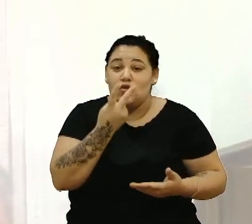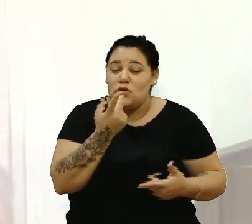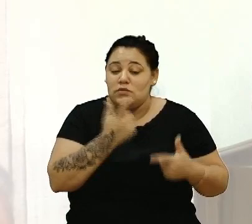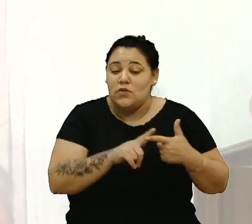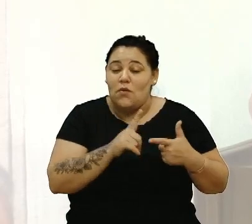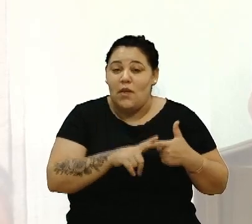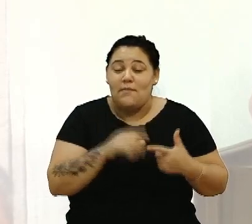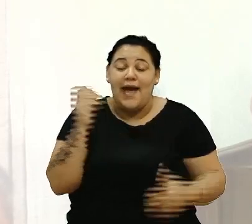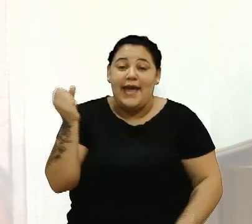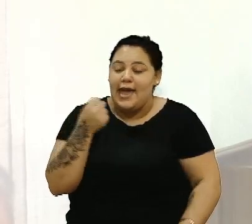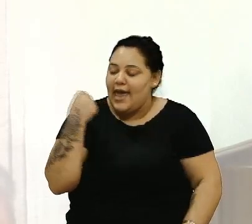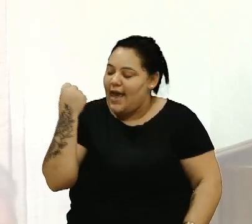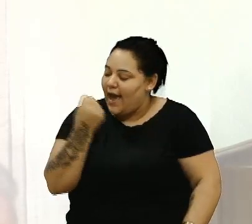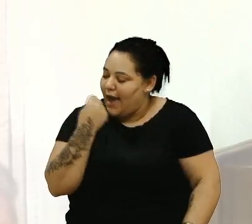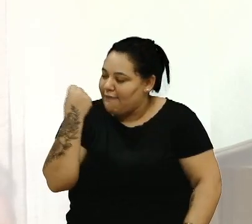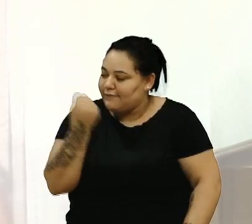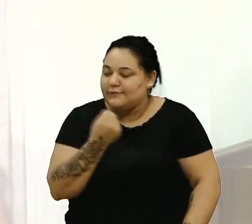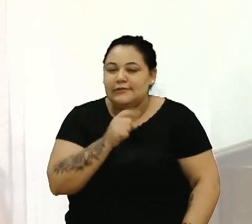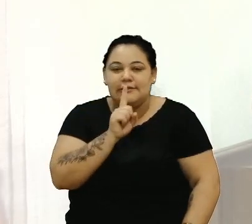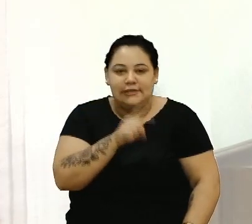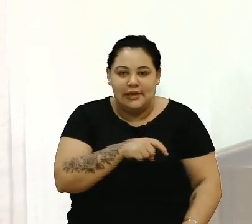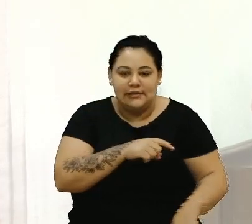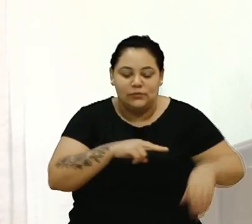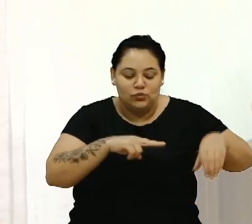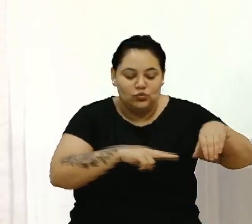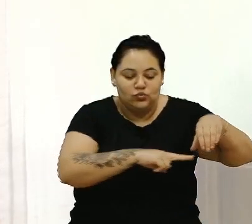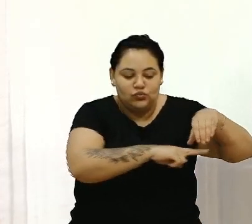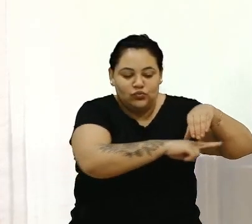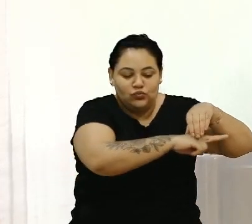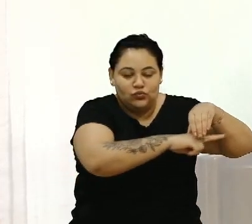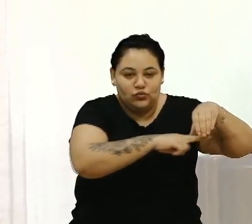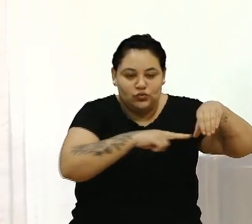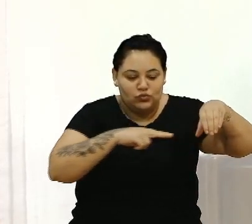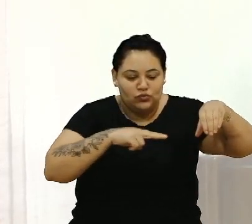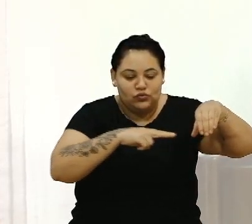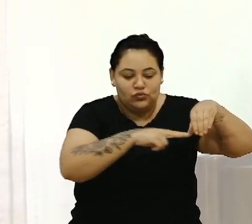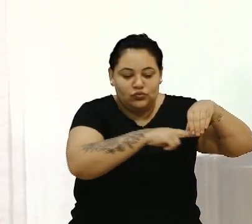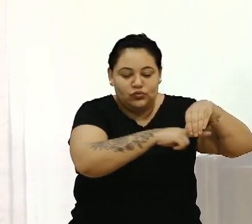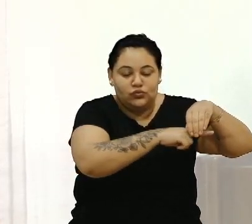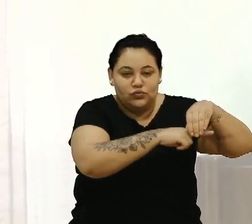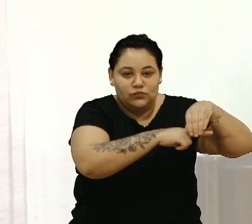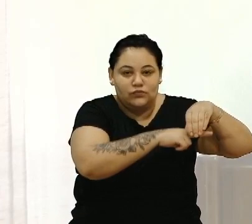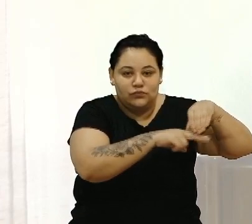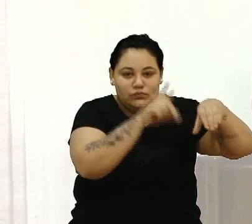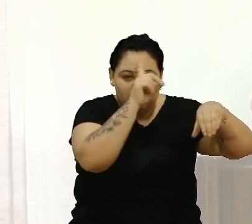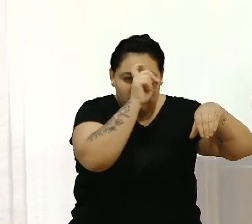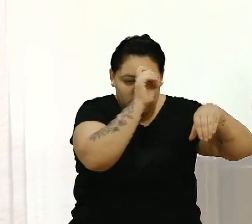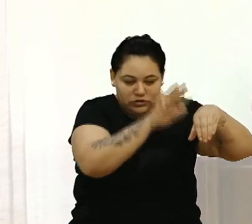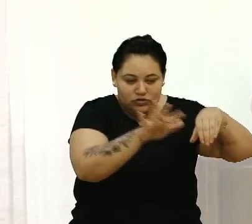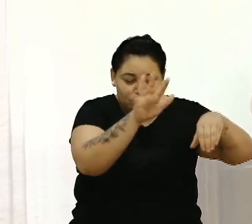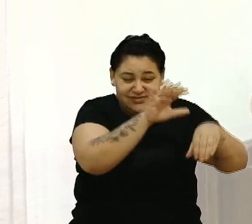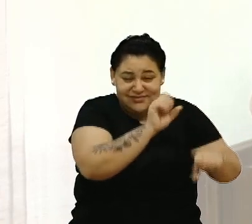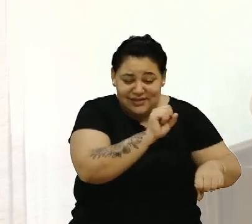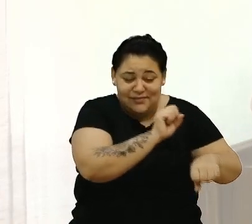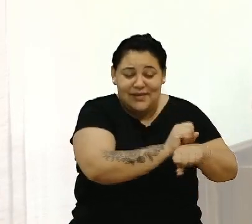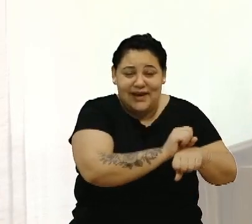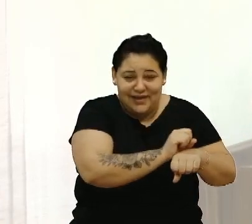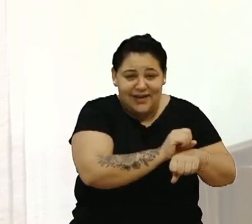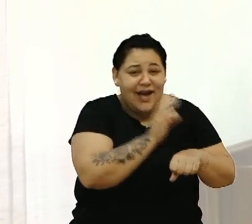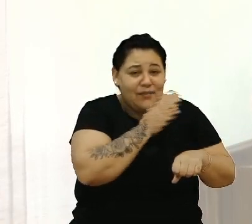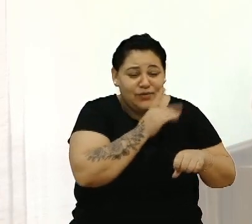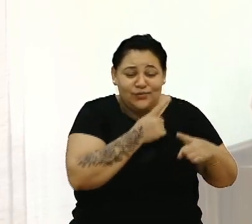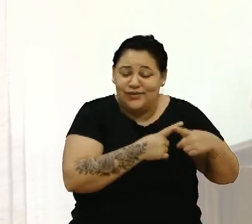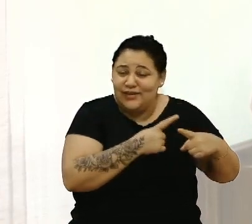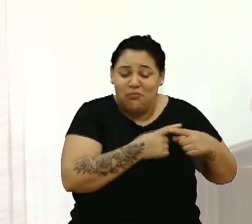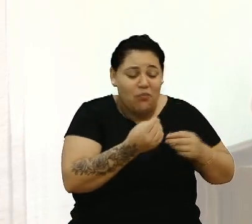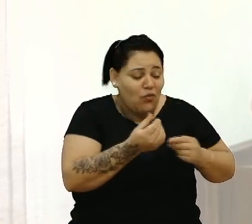que era o equipamento de ressonância do Hospital Geral, que ia parar em breve, que não tinha mais como atualizar e estava dando